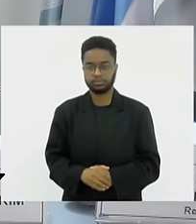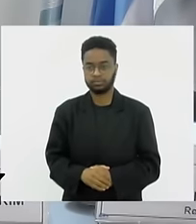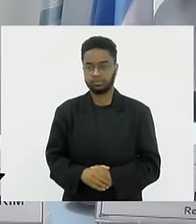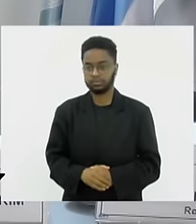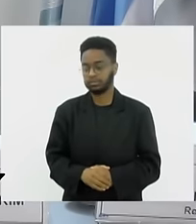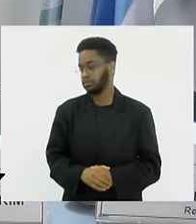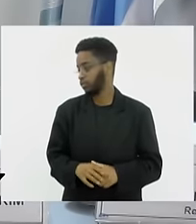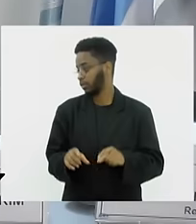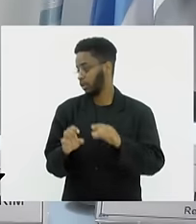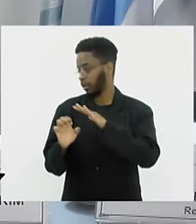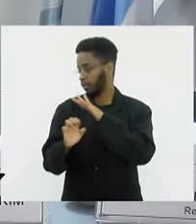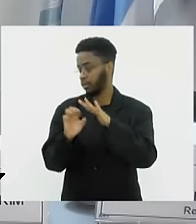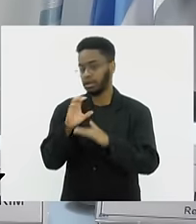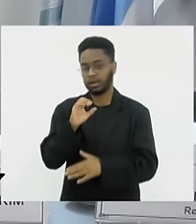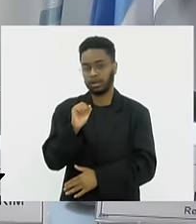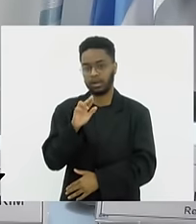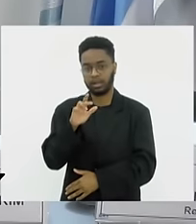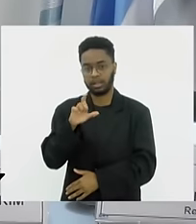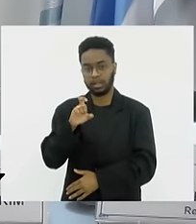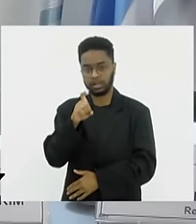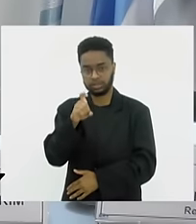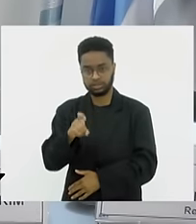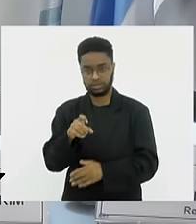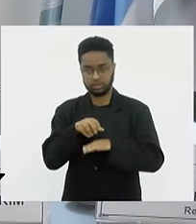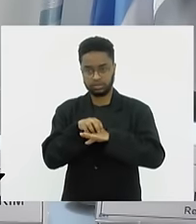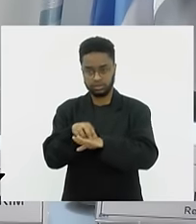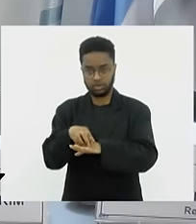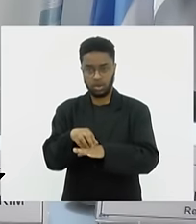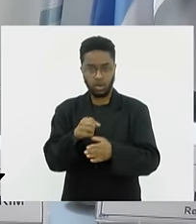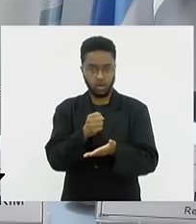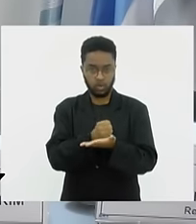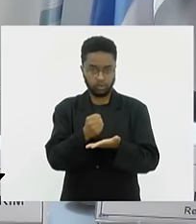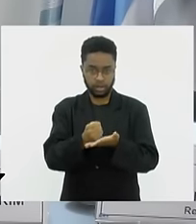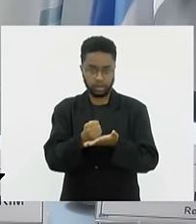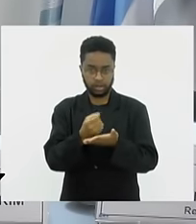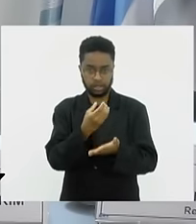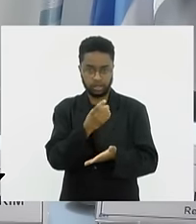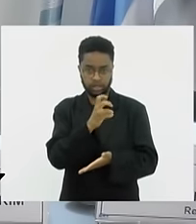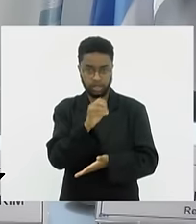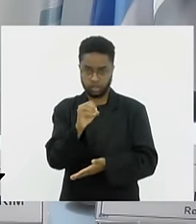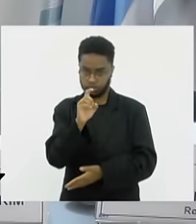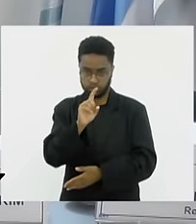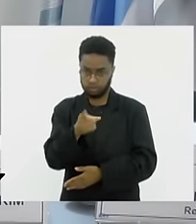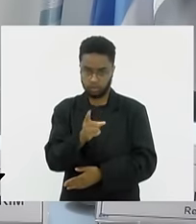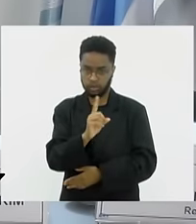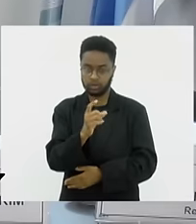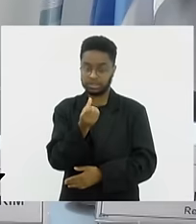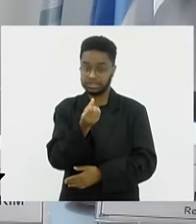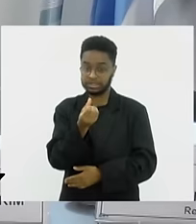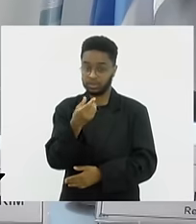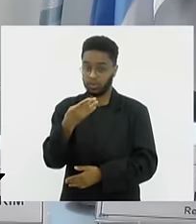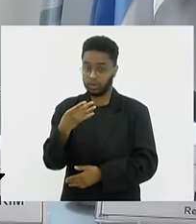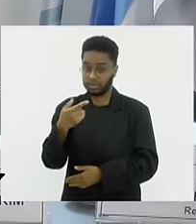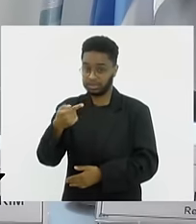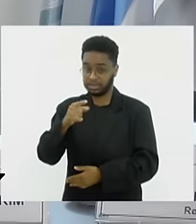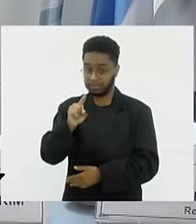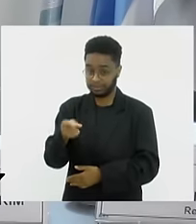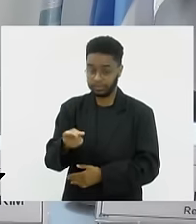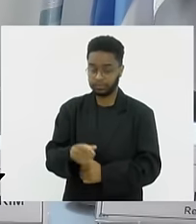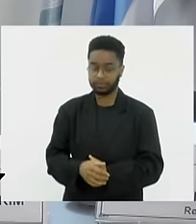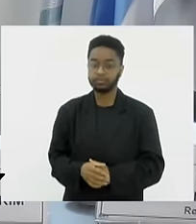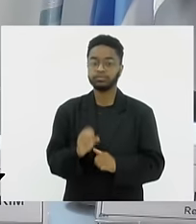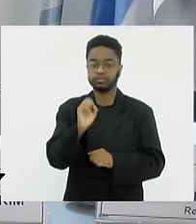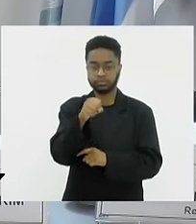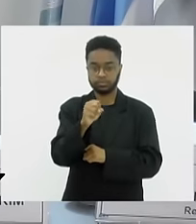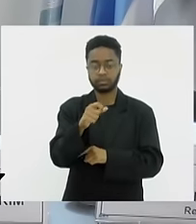essa empresa é a Carlex Transporte? Sim. O contrato não é de 500 mil, são 647 mil por mês. Sim, quando nós assumimos,